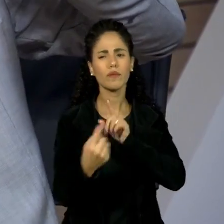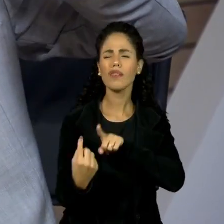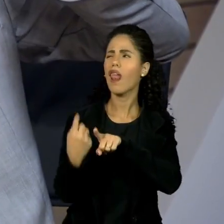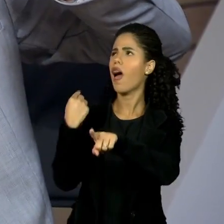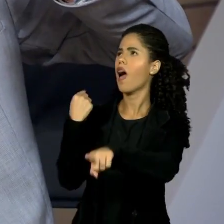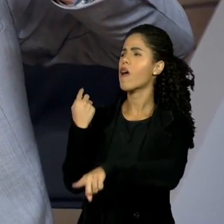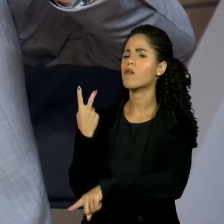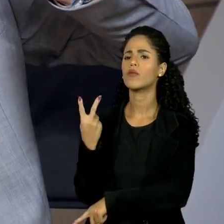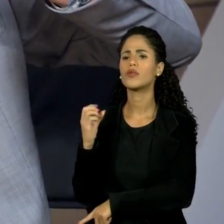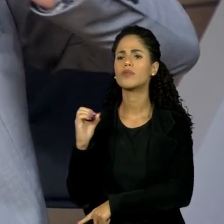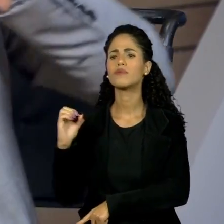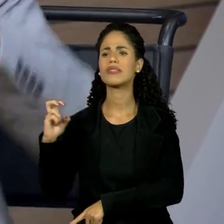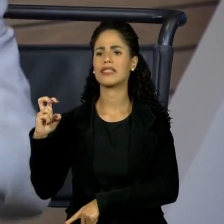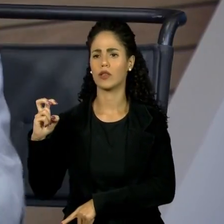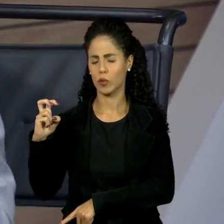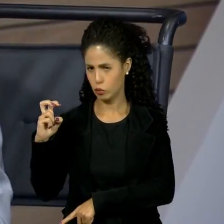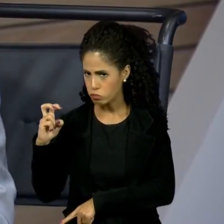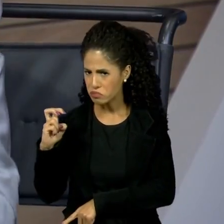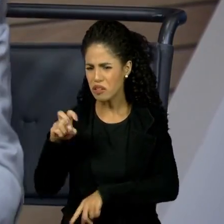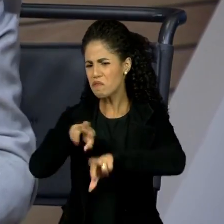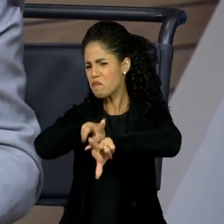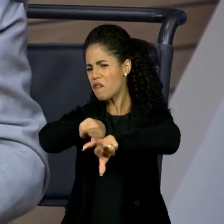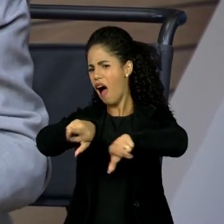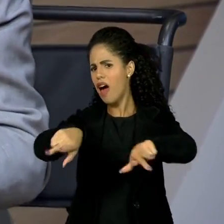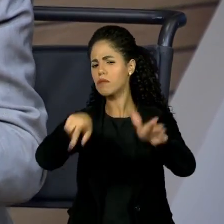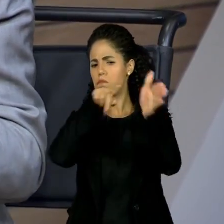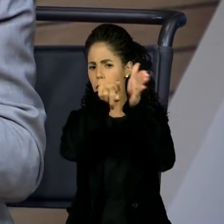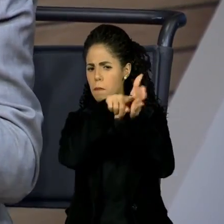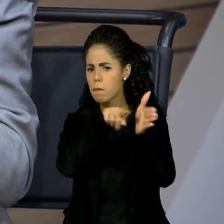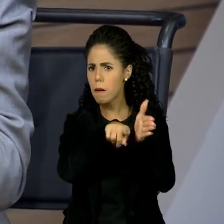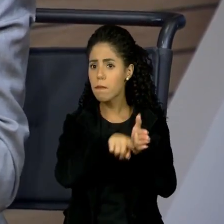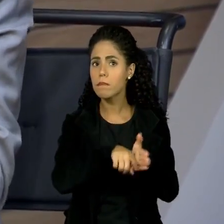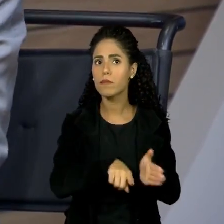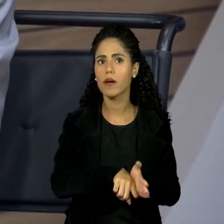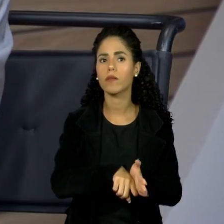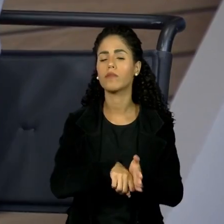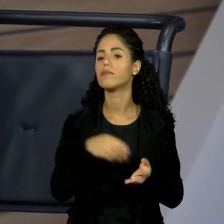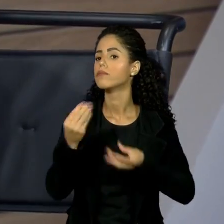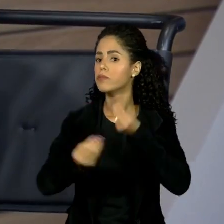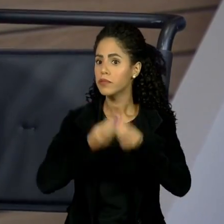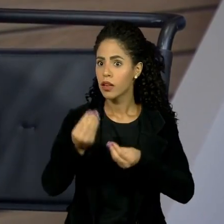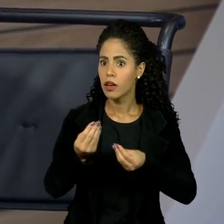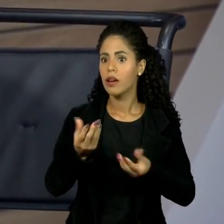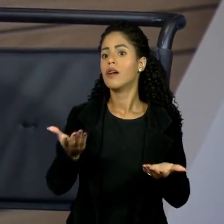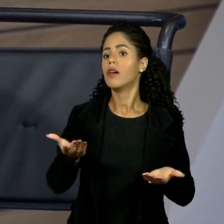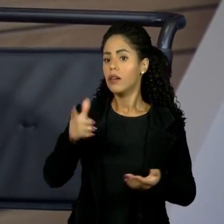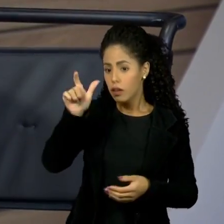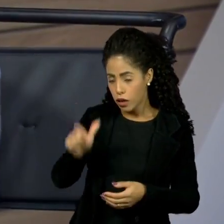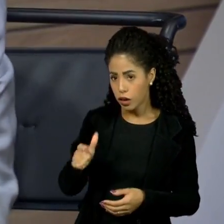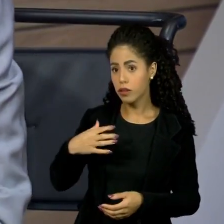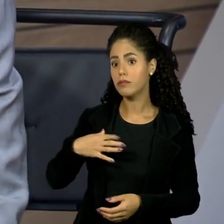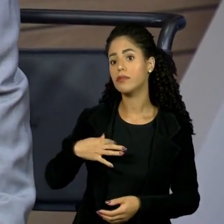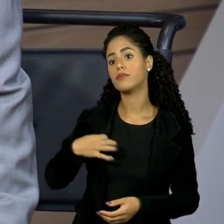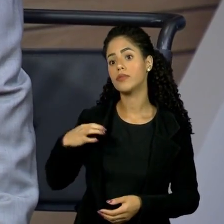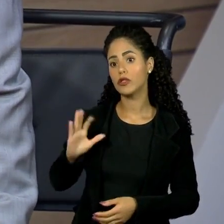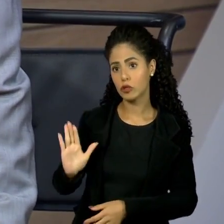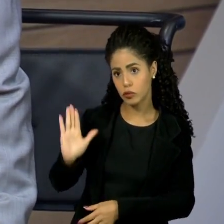2005, várias coisas. Emergiu a figura de um agente comunitário que é o capital